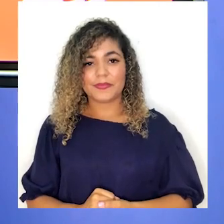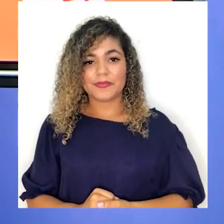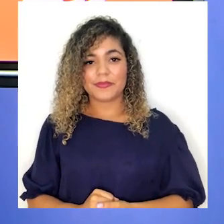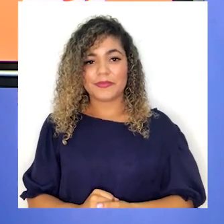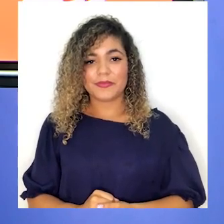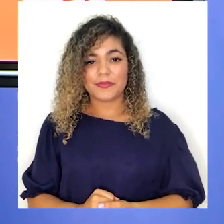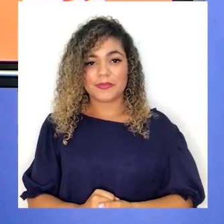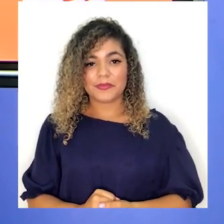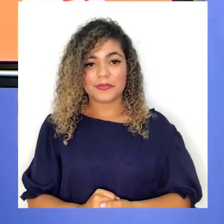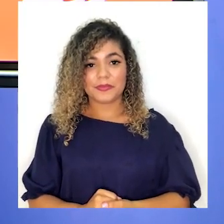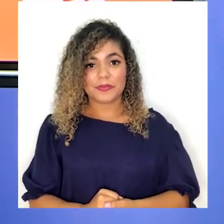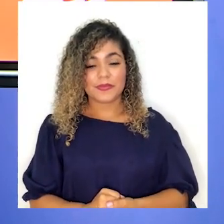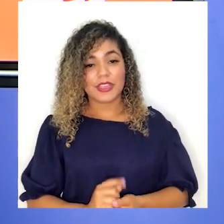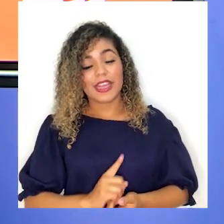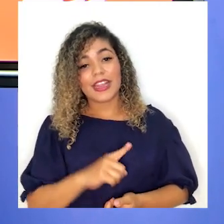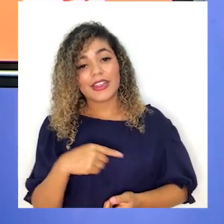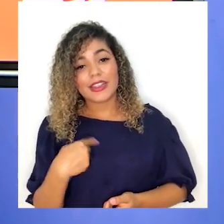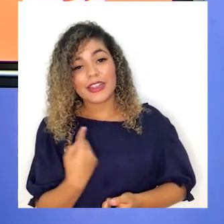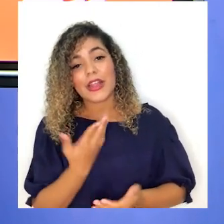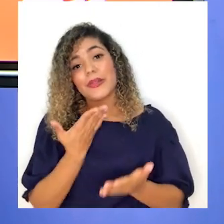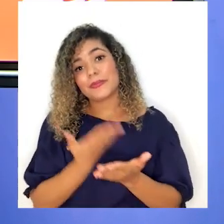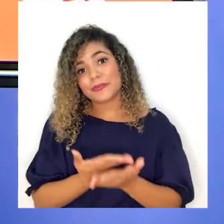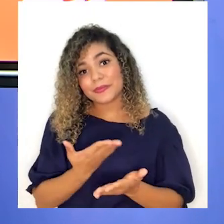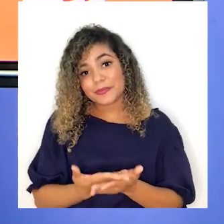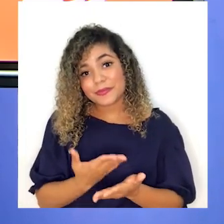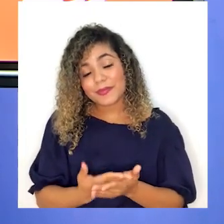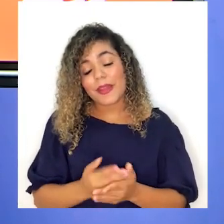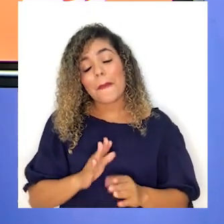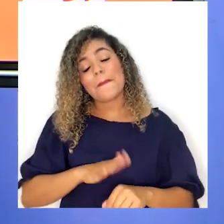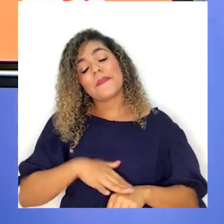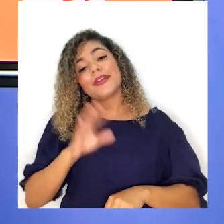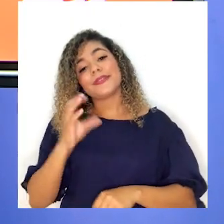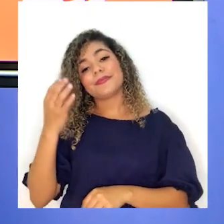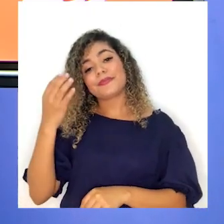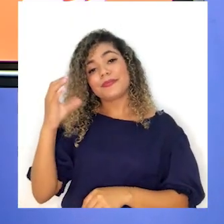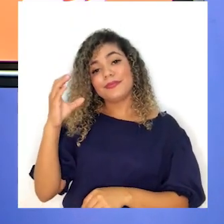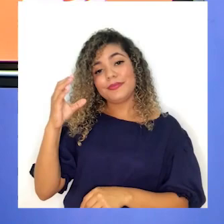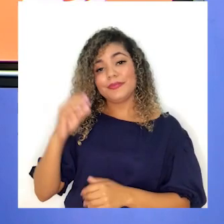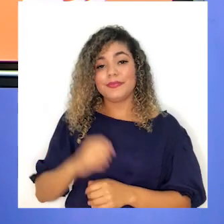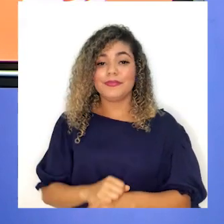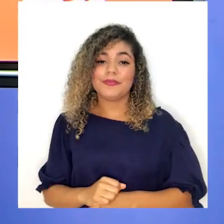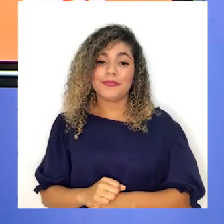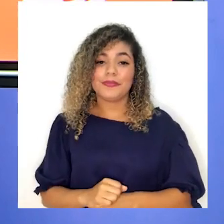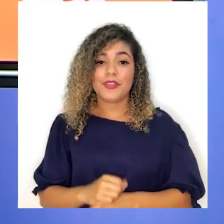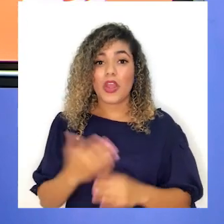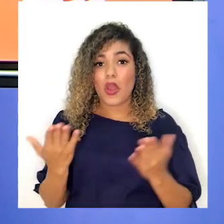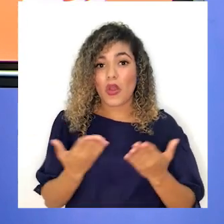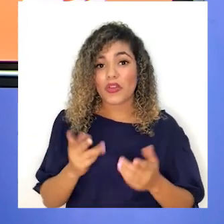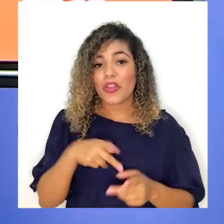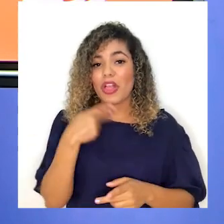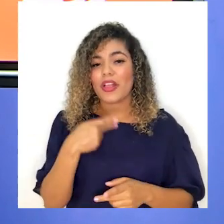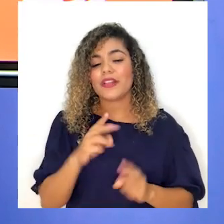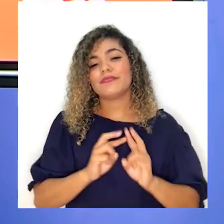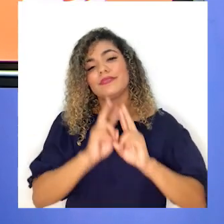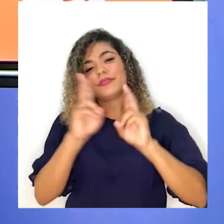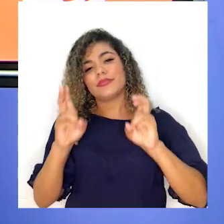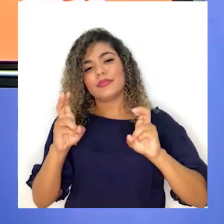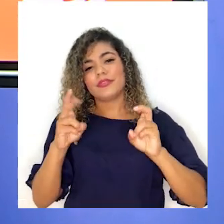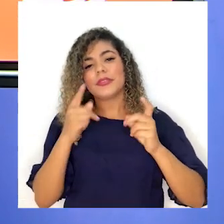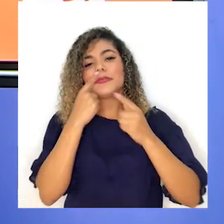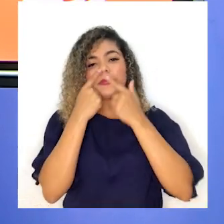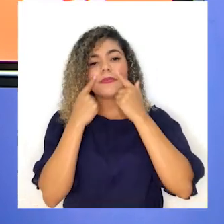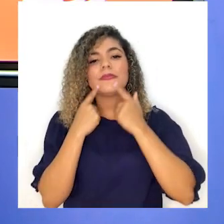Então, pessoal, essa foi mais uma aula de Ciências da Natureza, hoje falando sobre o sistema